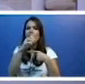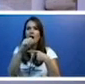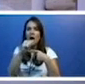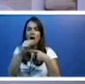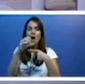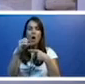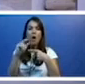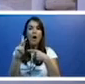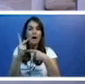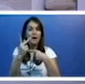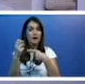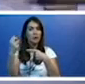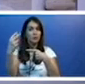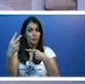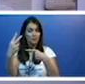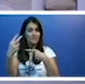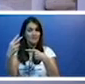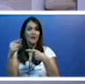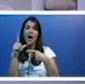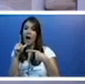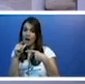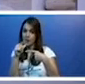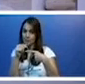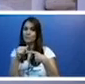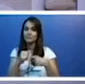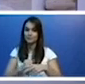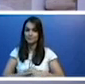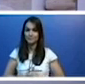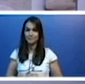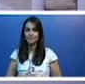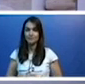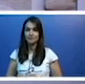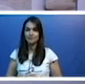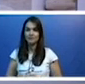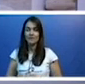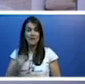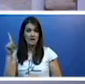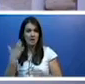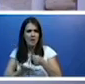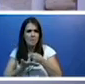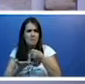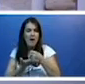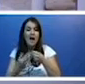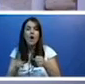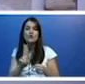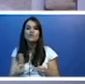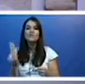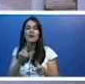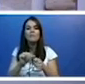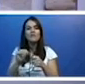que é o hidróxido de cálcio aquoso, uma base aquosa. Essa base é utilizada na preparação